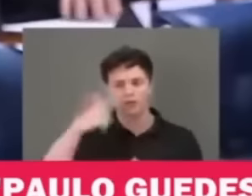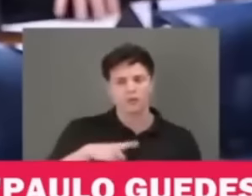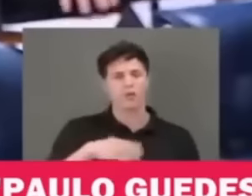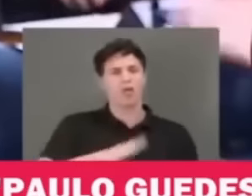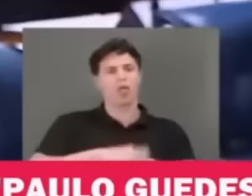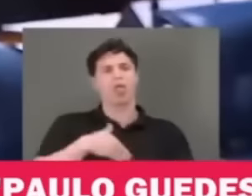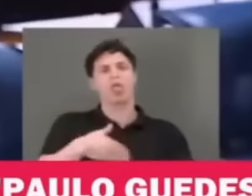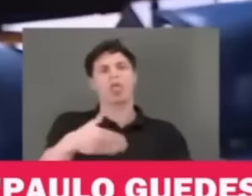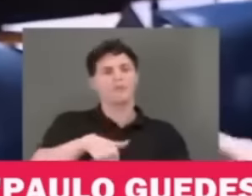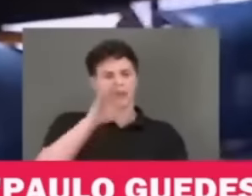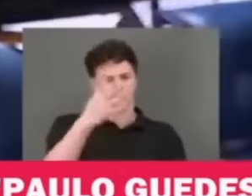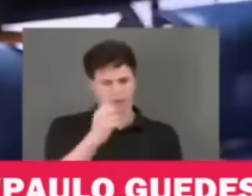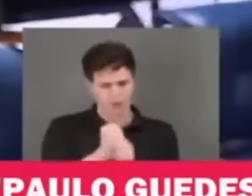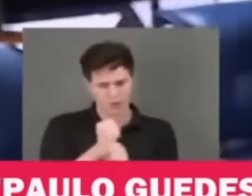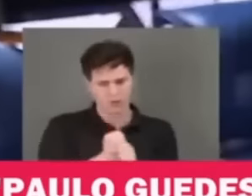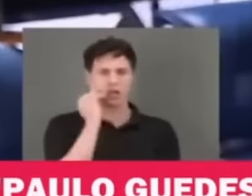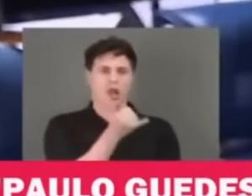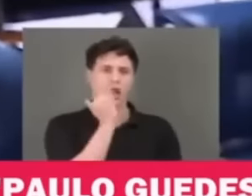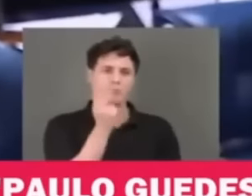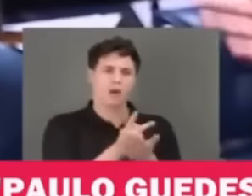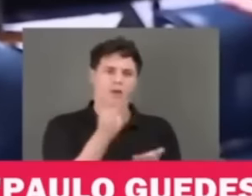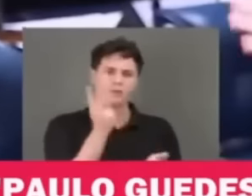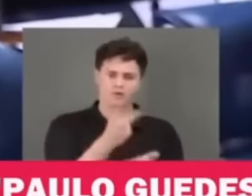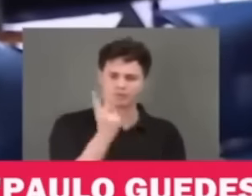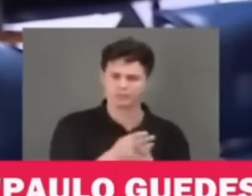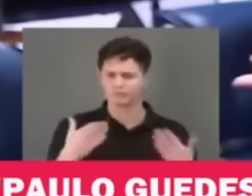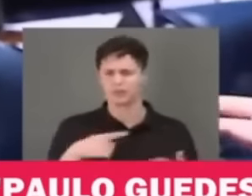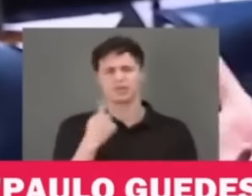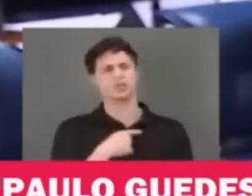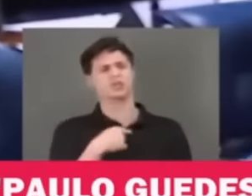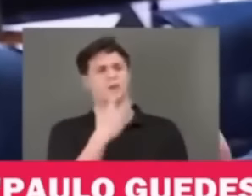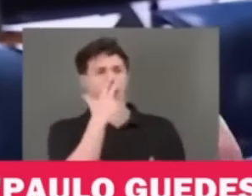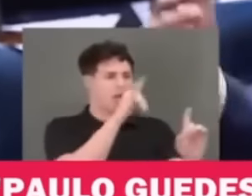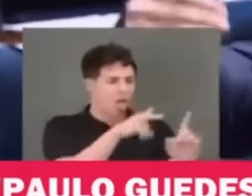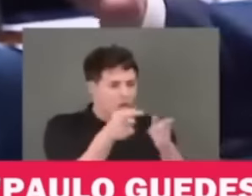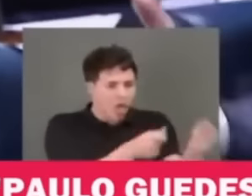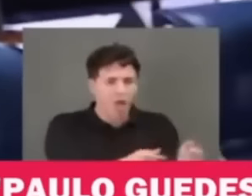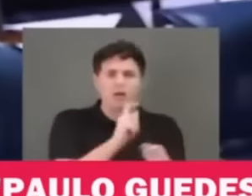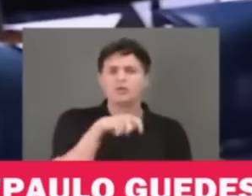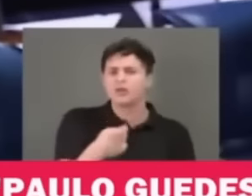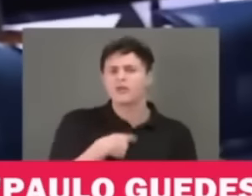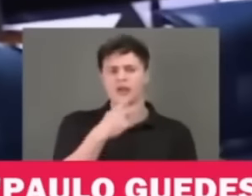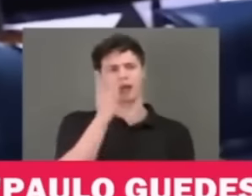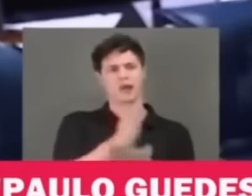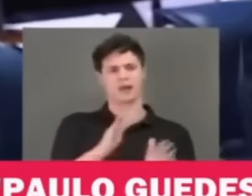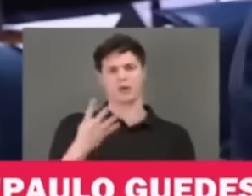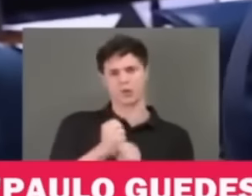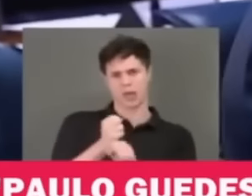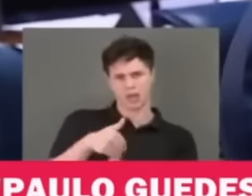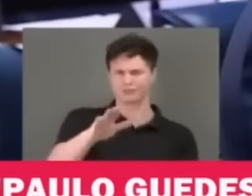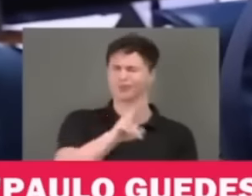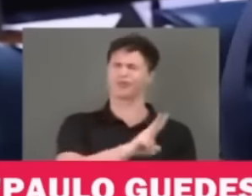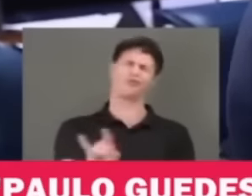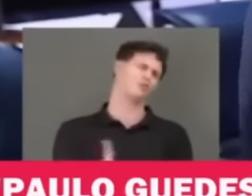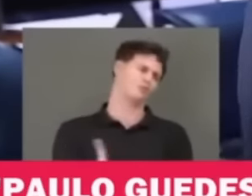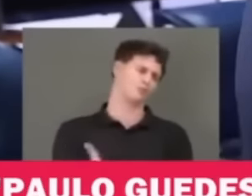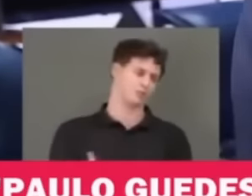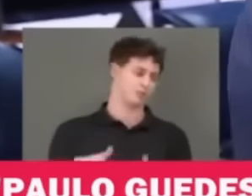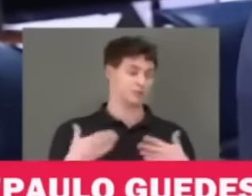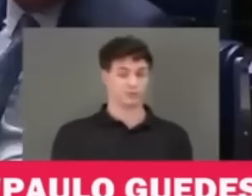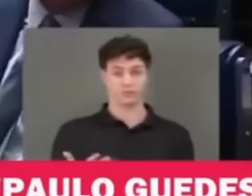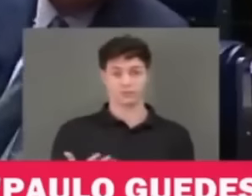mais 4 anos com o mesmo discurso de 4 anos atrás então nós estamos enganando quem aqui dizendo que isso vai acabar daqui H 4 anos não vai acabar senhor presidente Então